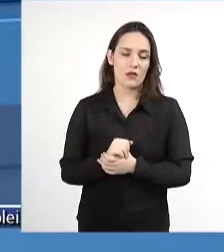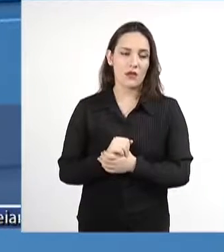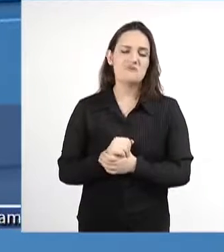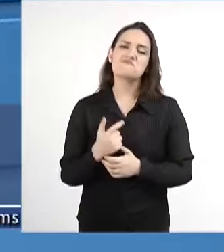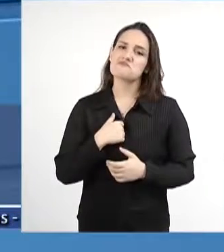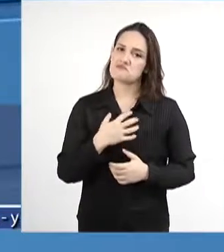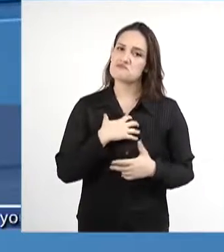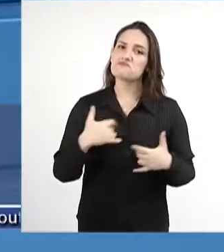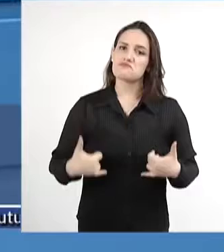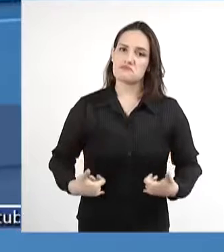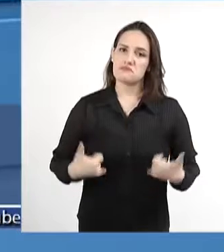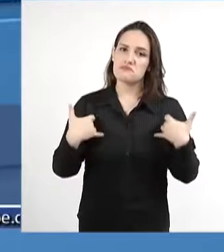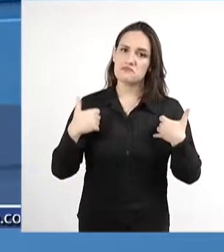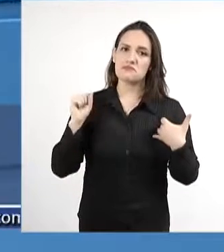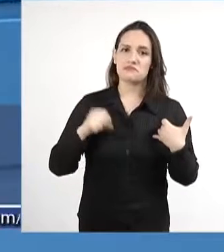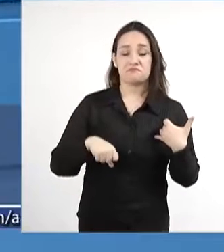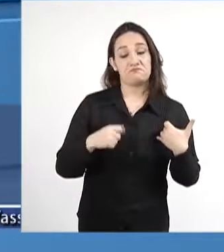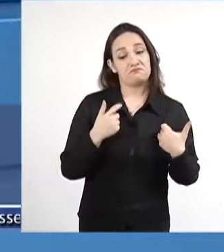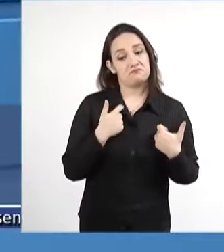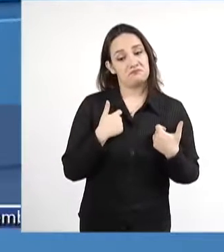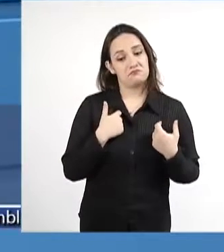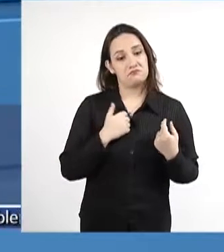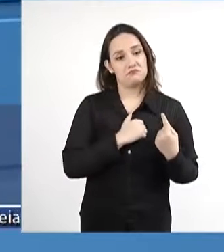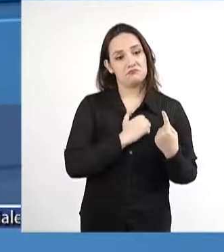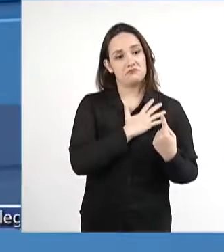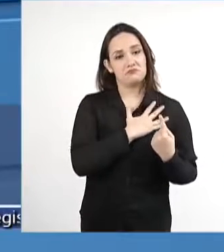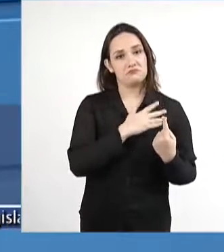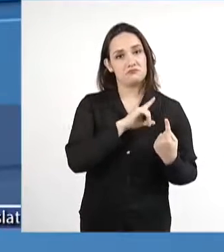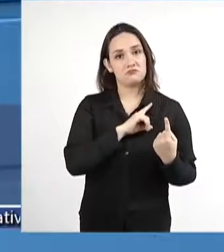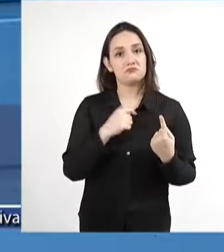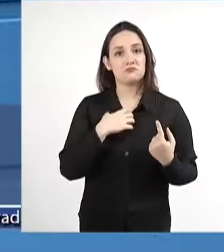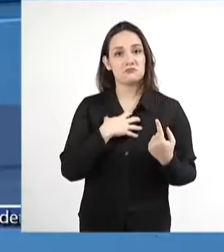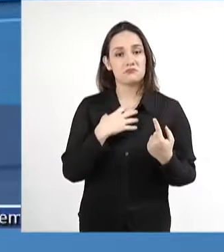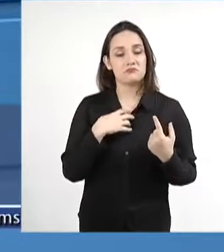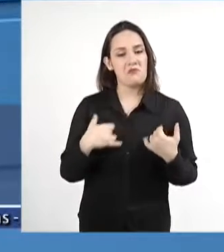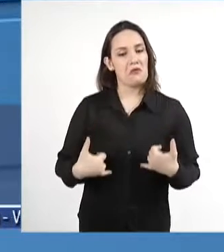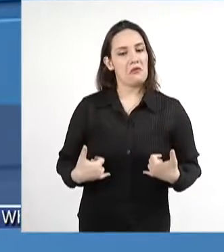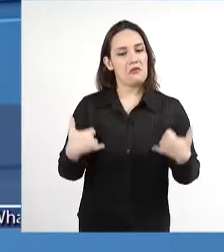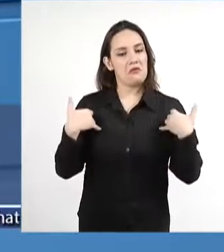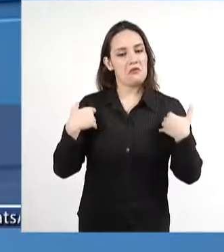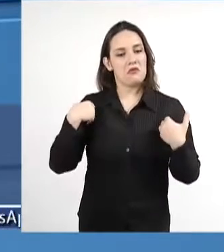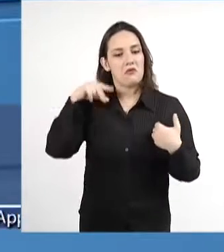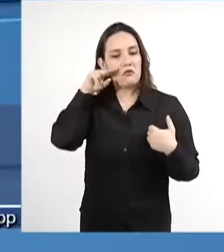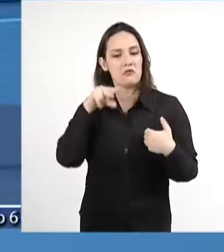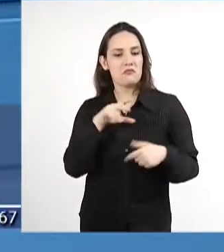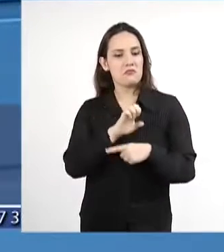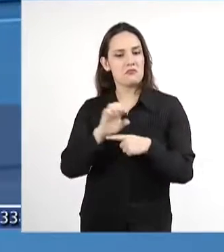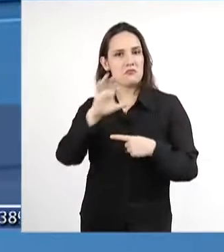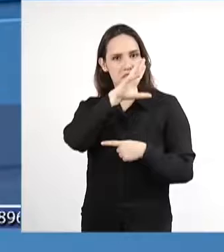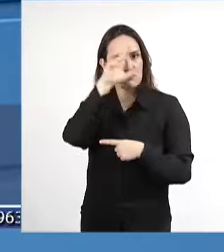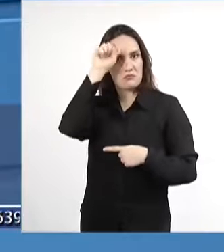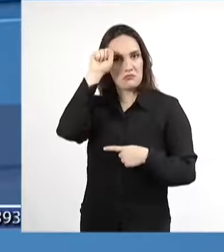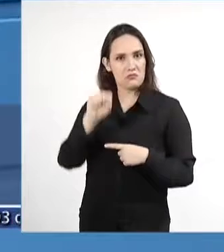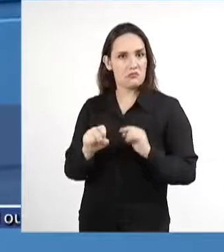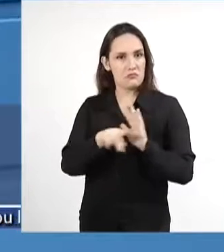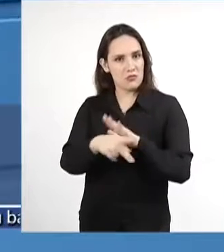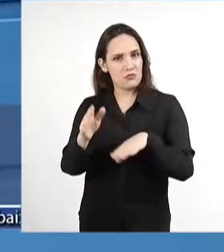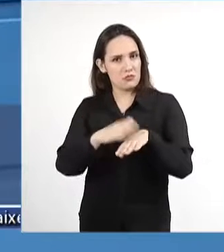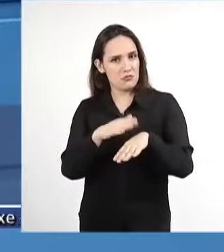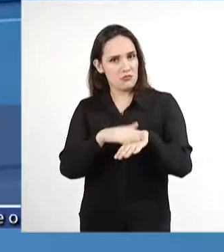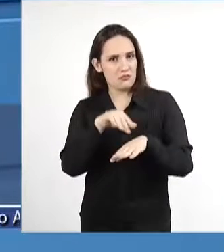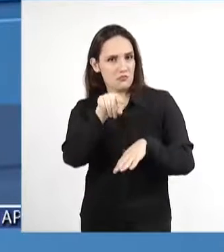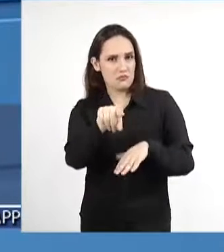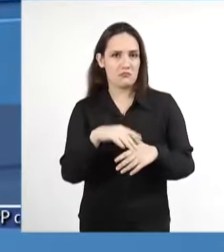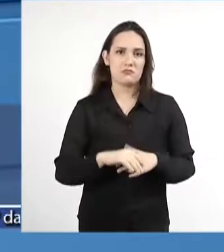ficamos orgulhosos, pelo menos o deputado Coronel Davi fica orgulhoso de ver o Mato Grosso do Sul, através de vossa